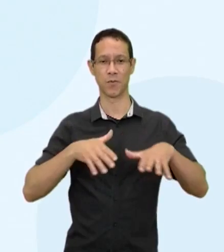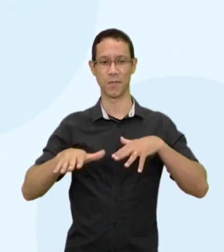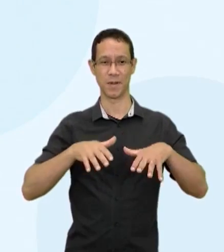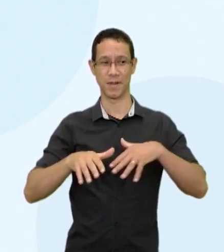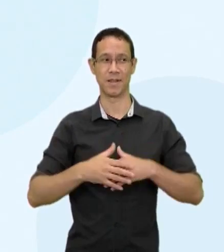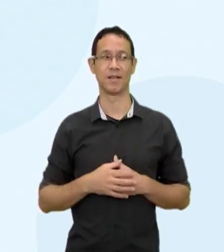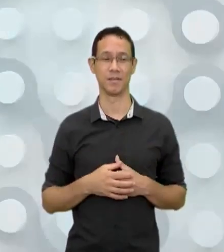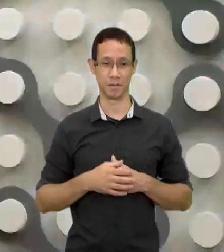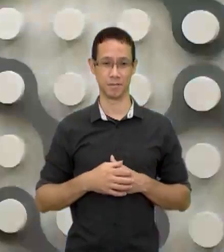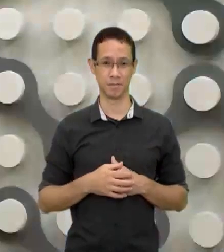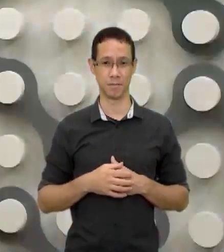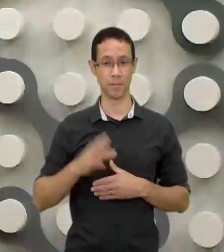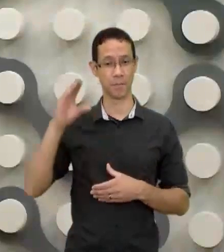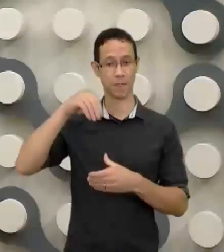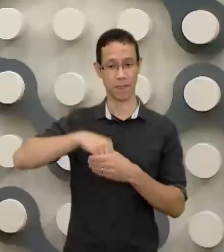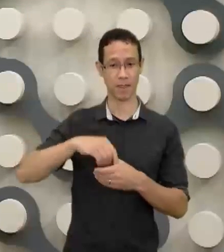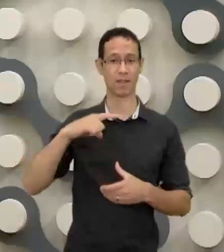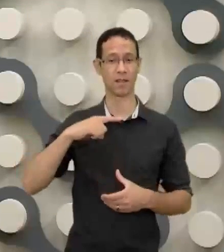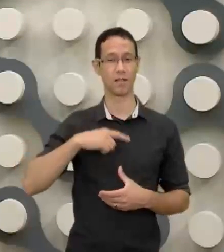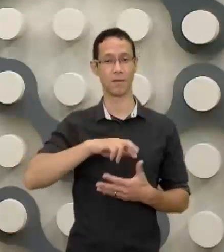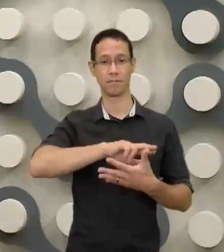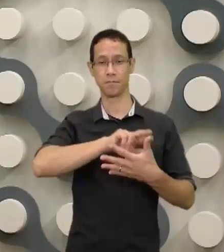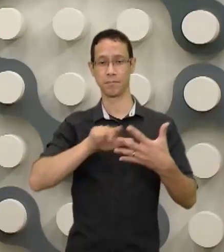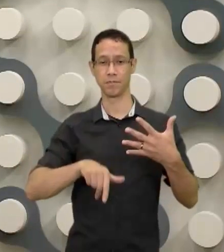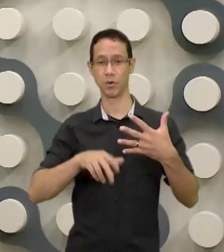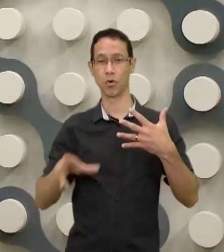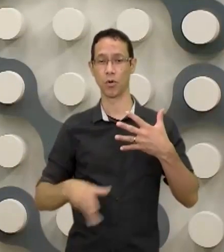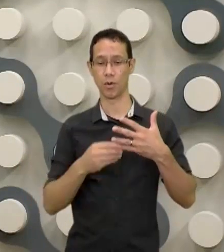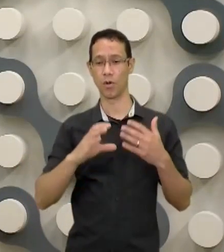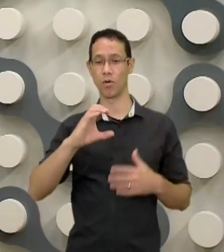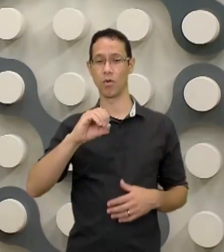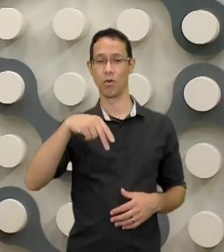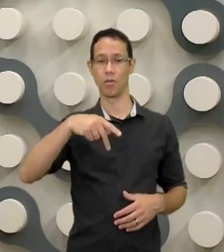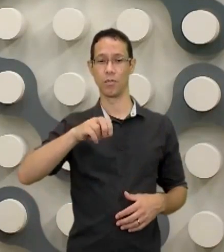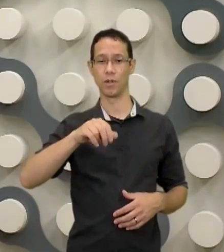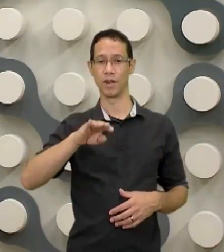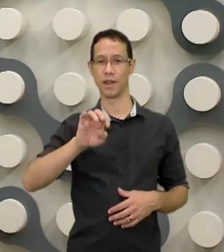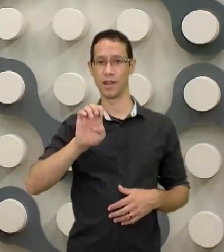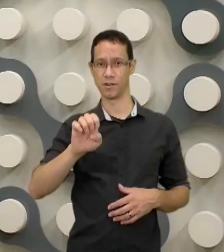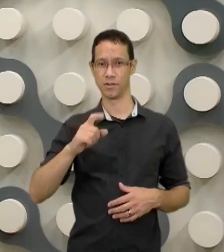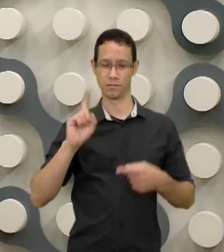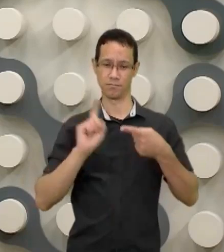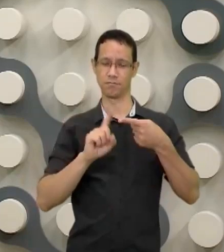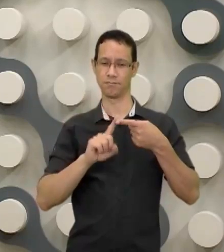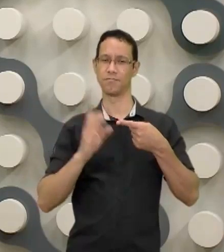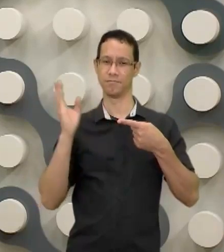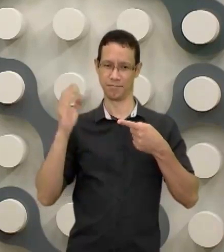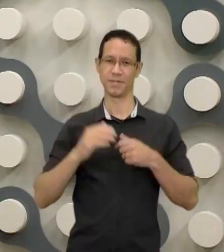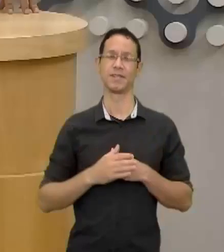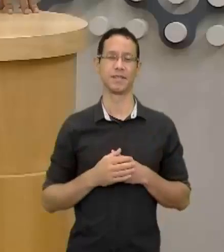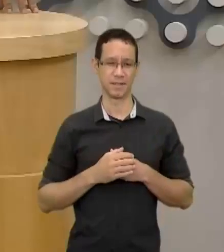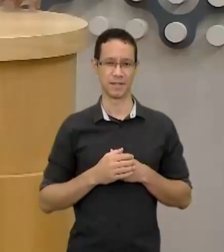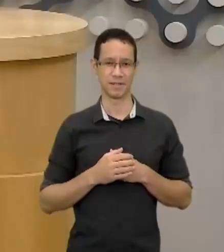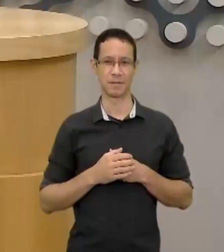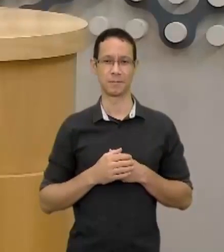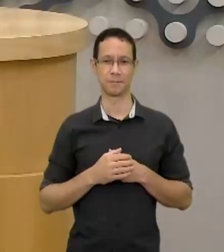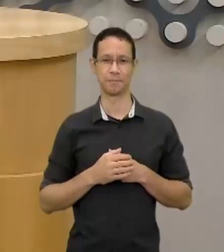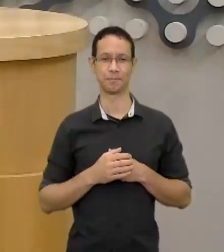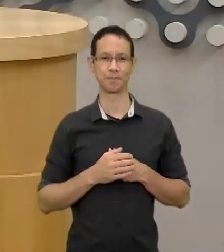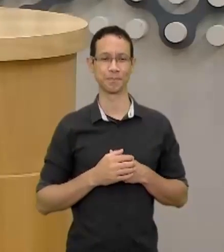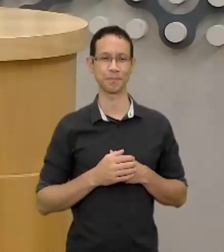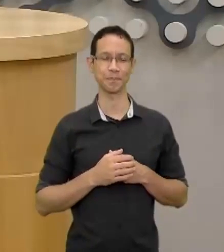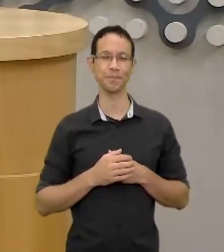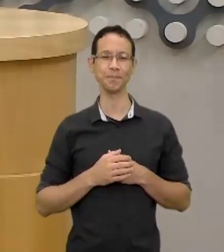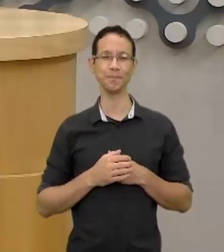cada unidade nós temos os componentes. Tem o componente 1 chamado expressões artísticas. Corpo em movimento. Corpo em movimento,